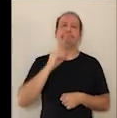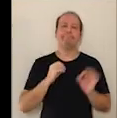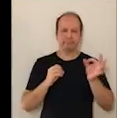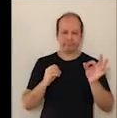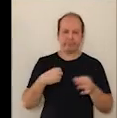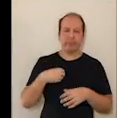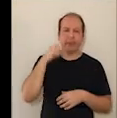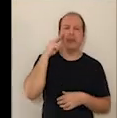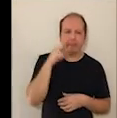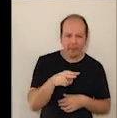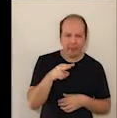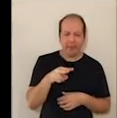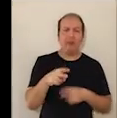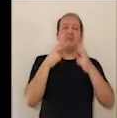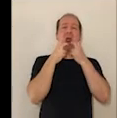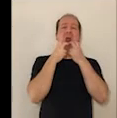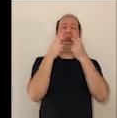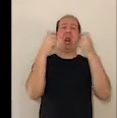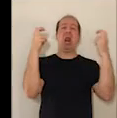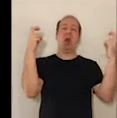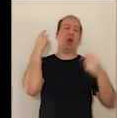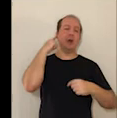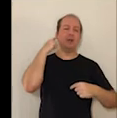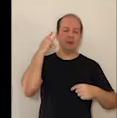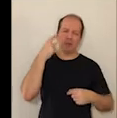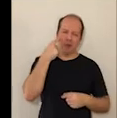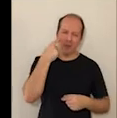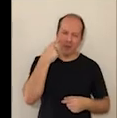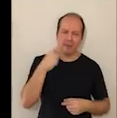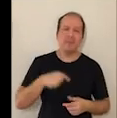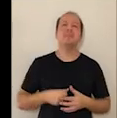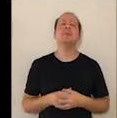Ó, quer ver? Quer ver que eu vou berrar na orelha dele? Fica olhando.